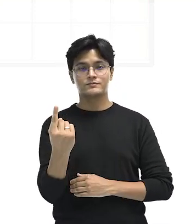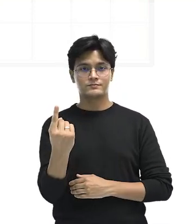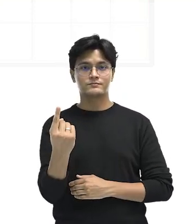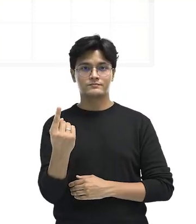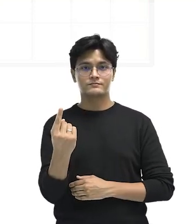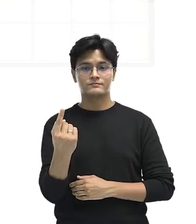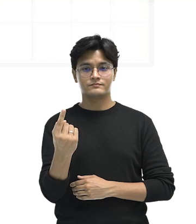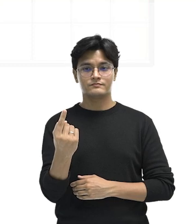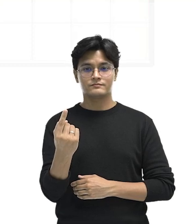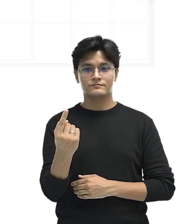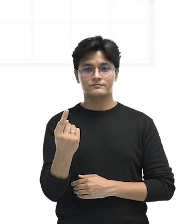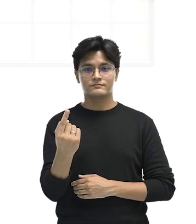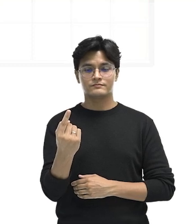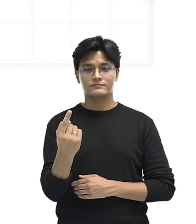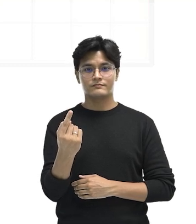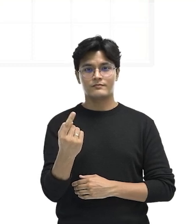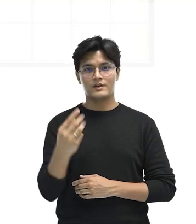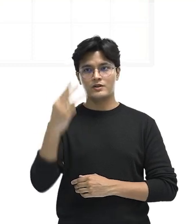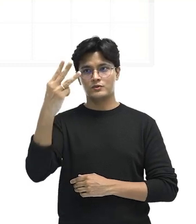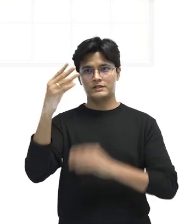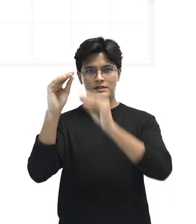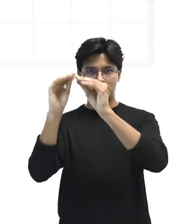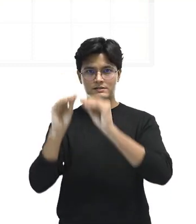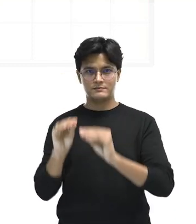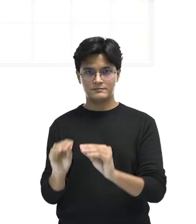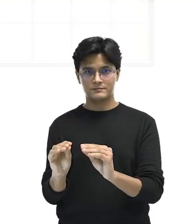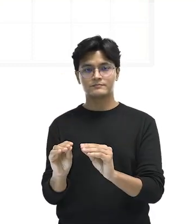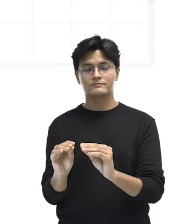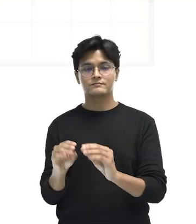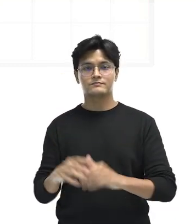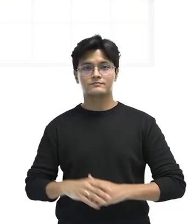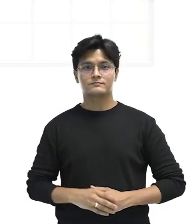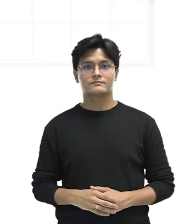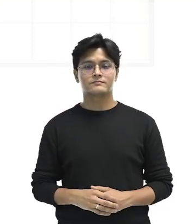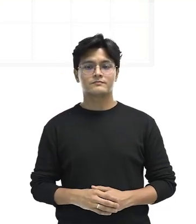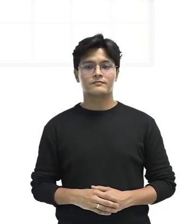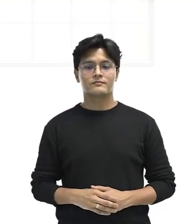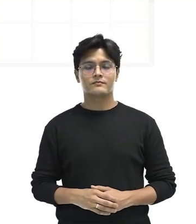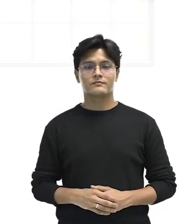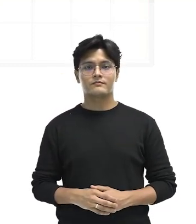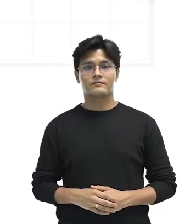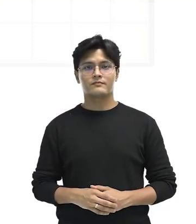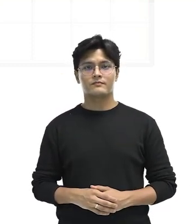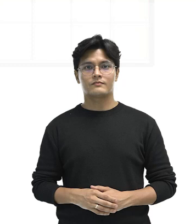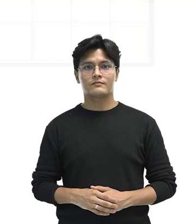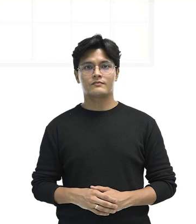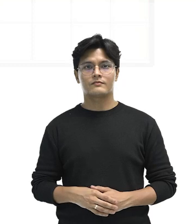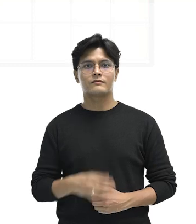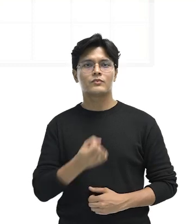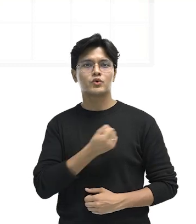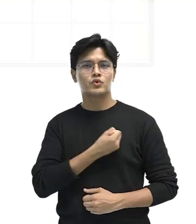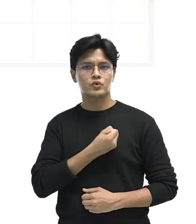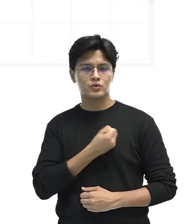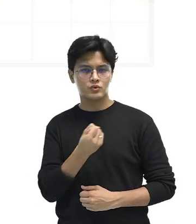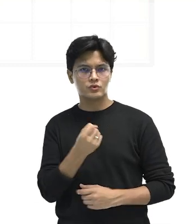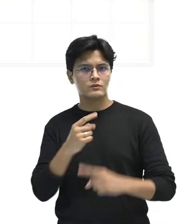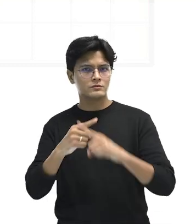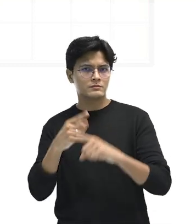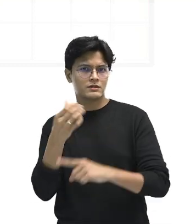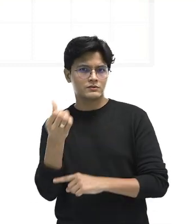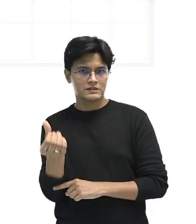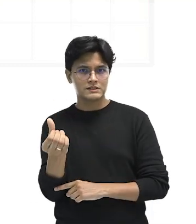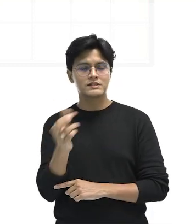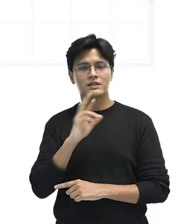E o último número aqui, a gente baixa. Qual é o número que quando eu multiplicar por 6 vai dar próximo ou igual a